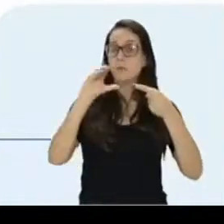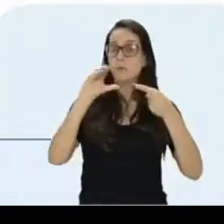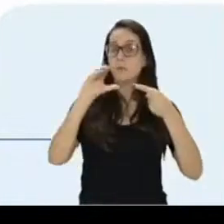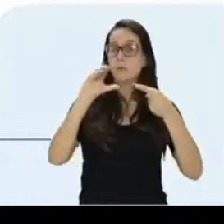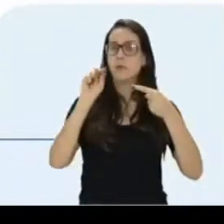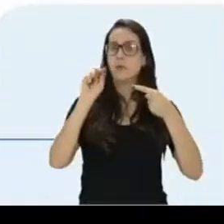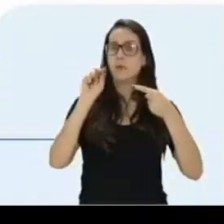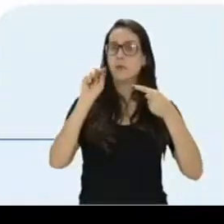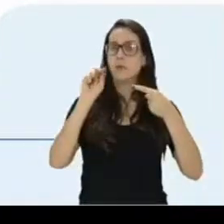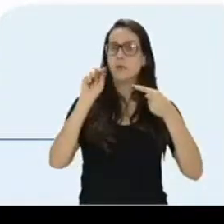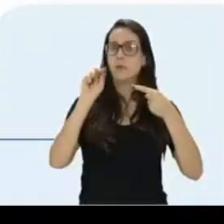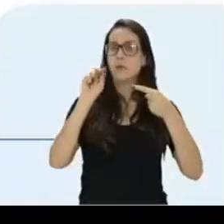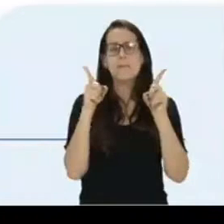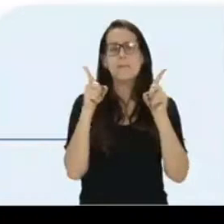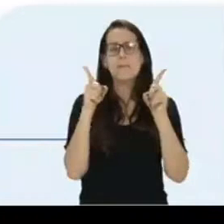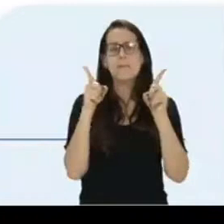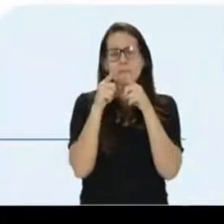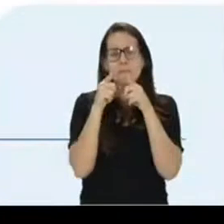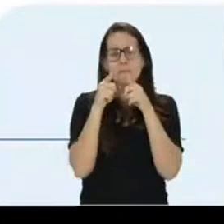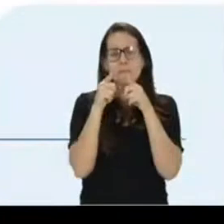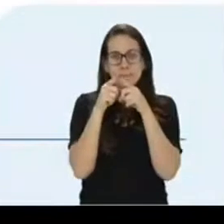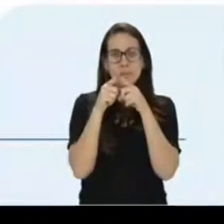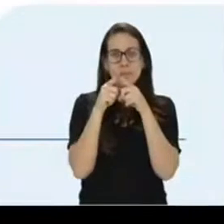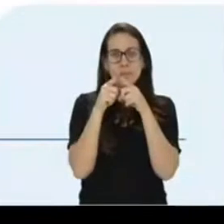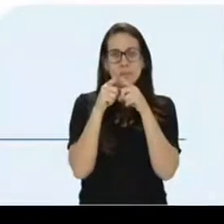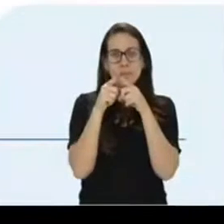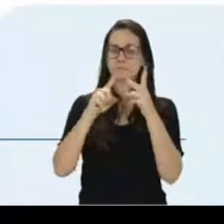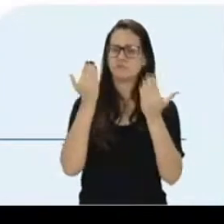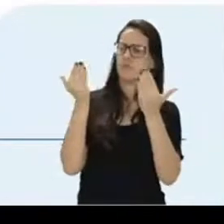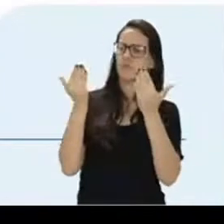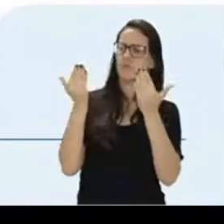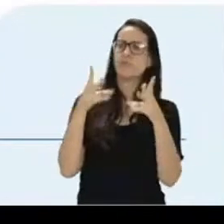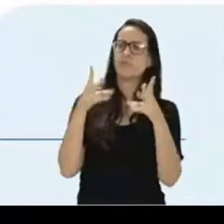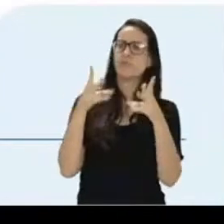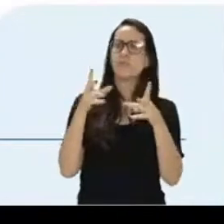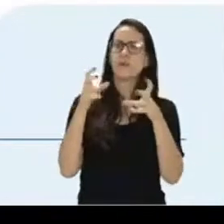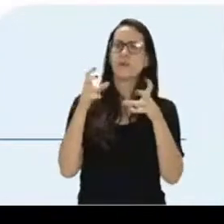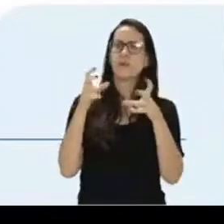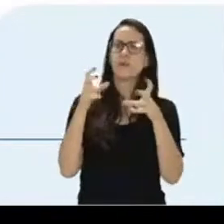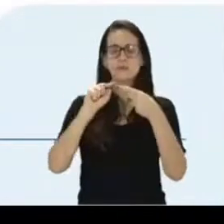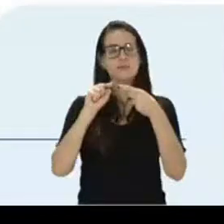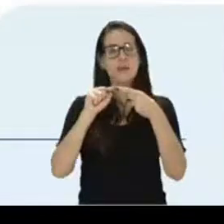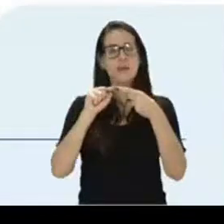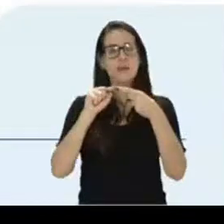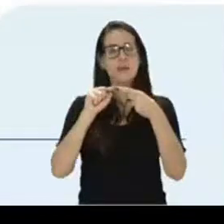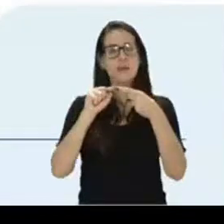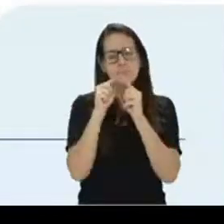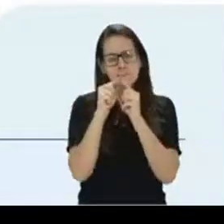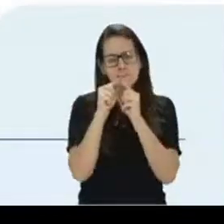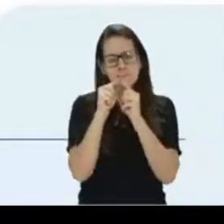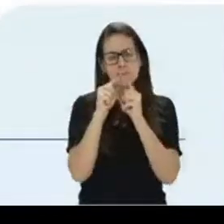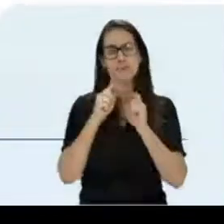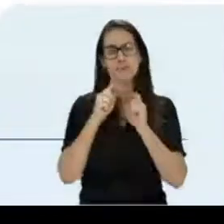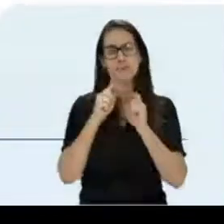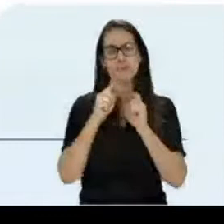minúsculas quando comparadas com as células eucariontes e nós vamos conseguir observar essa diferença nas nossas